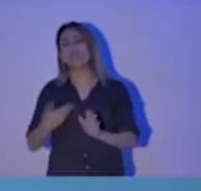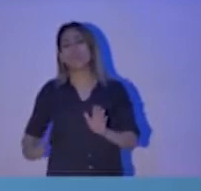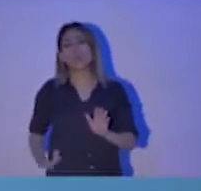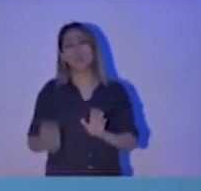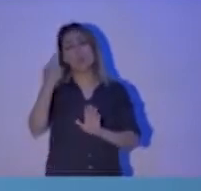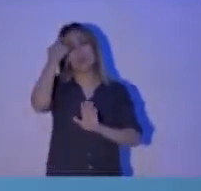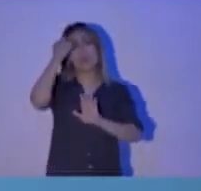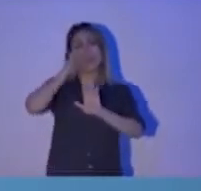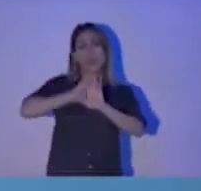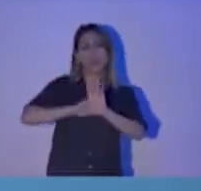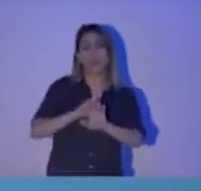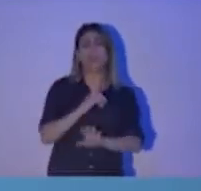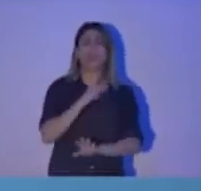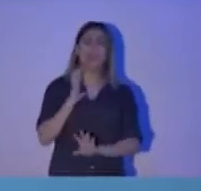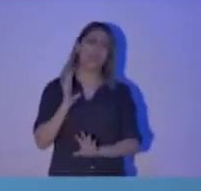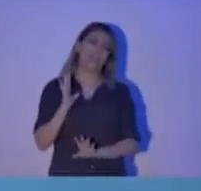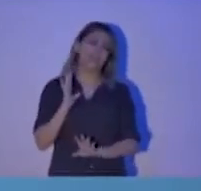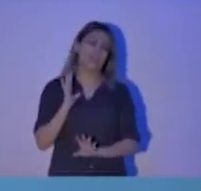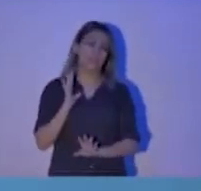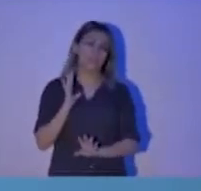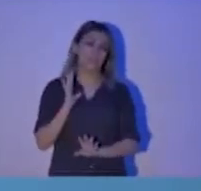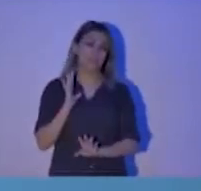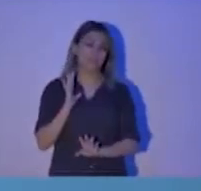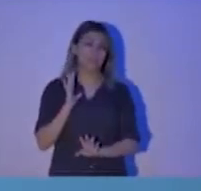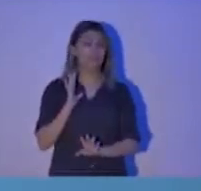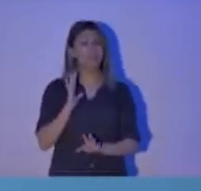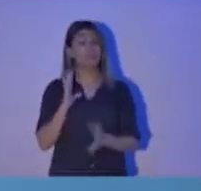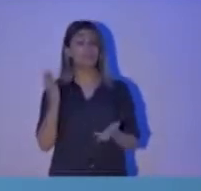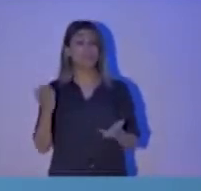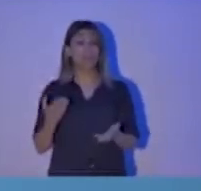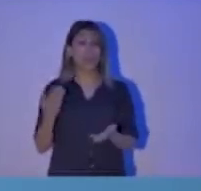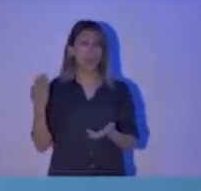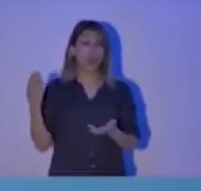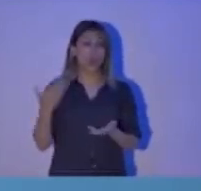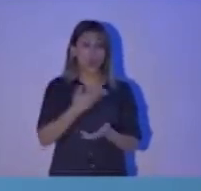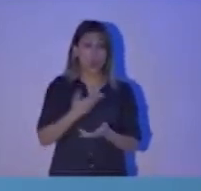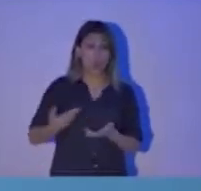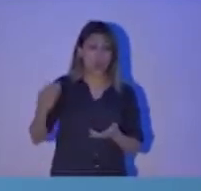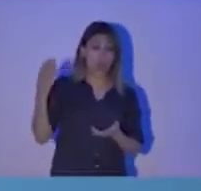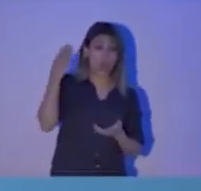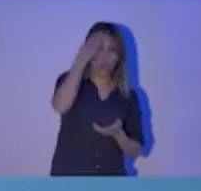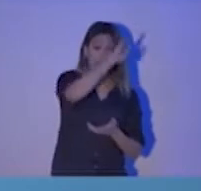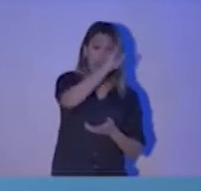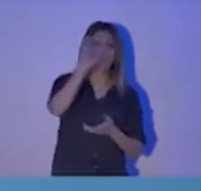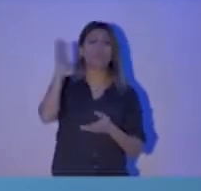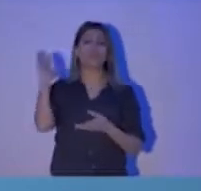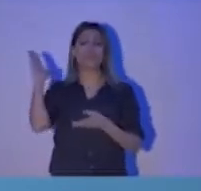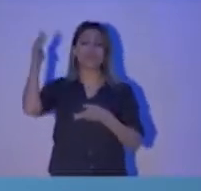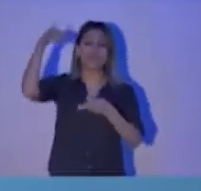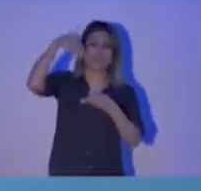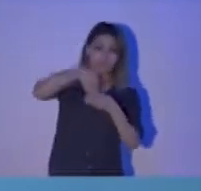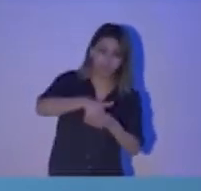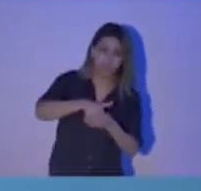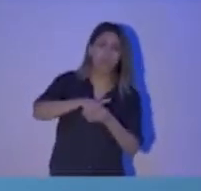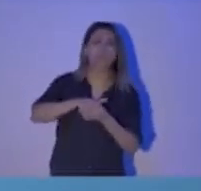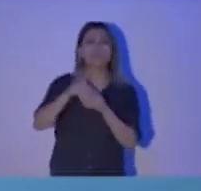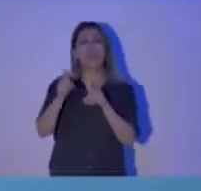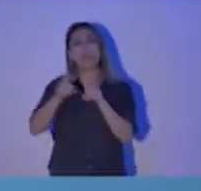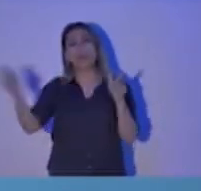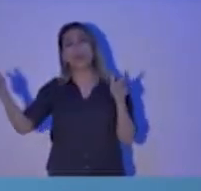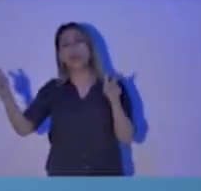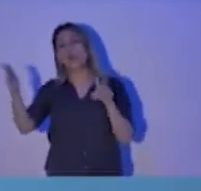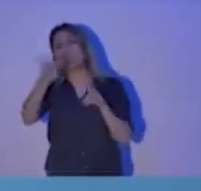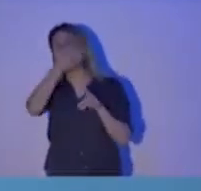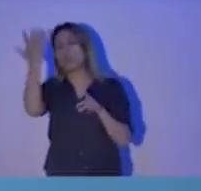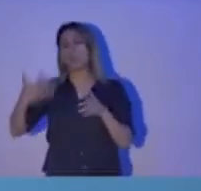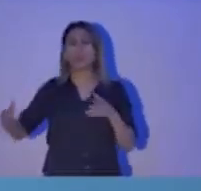a gente não questiona nada disso. Agora, se existe uma necessidade de dar uma satisfação puramente ideológica, que